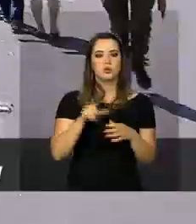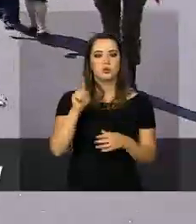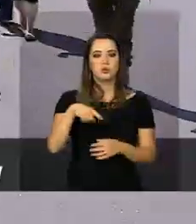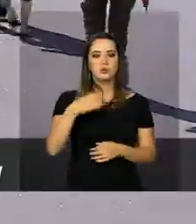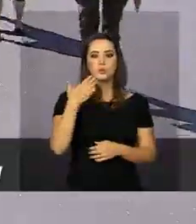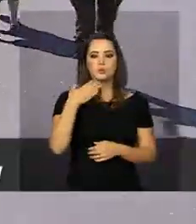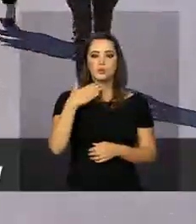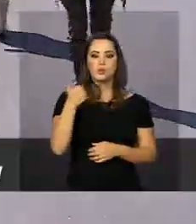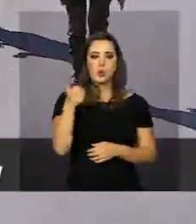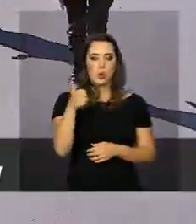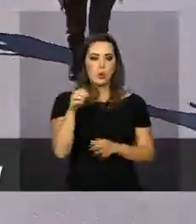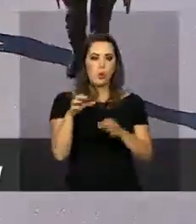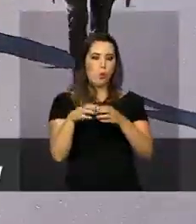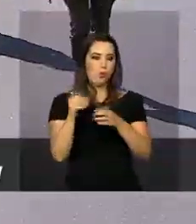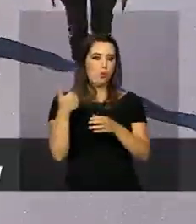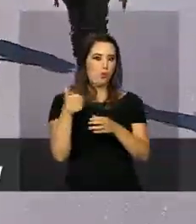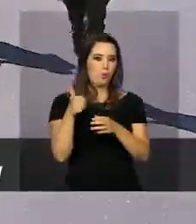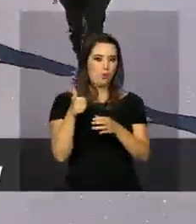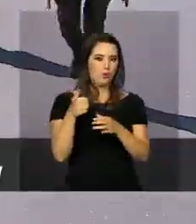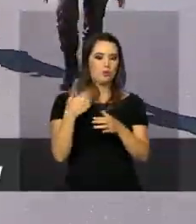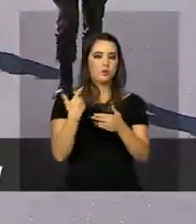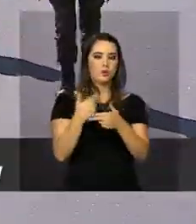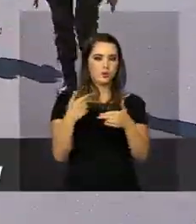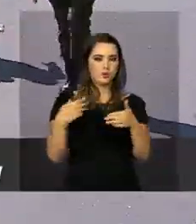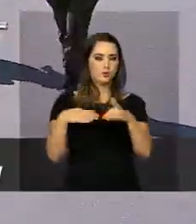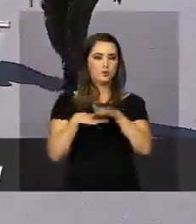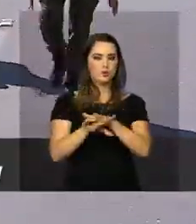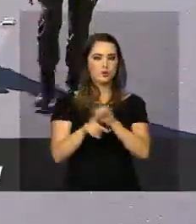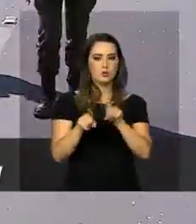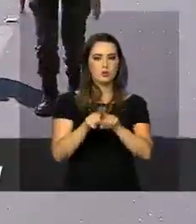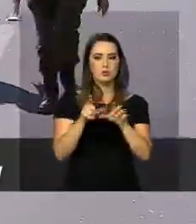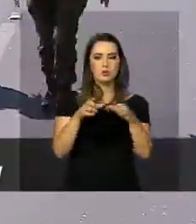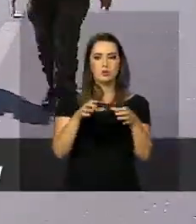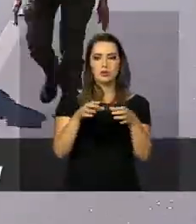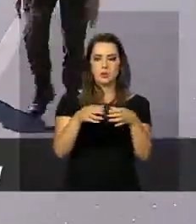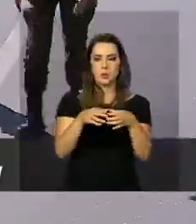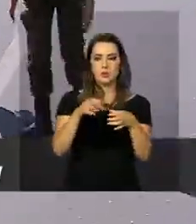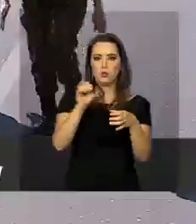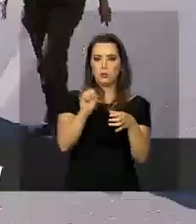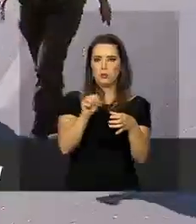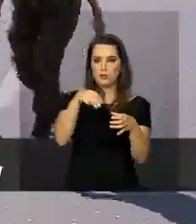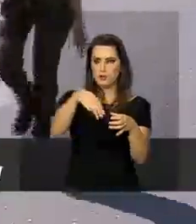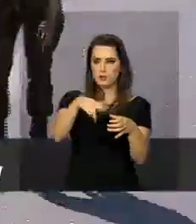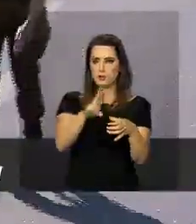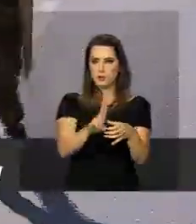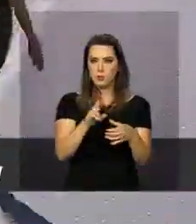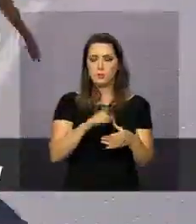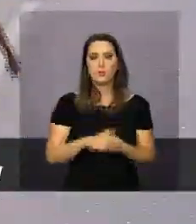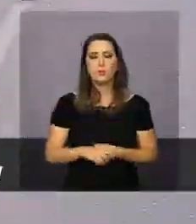militar, o 11 Depósito de Suprimento, que também fica ali no SMU.